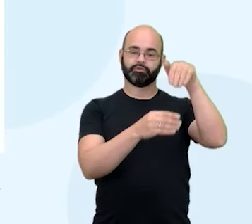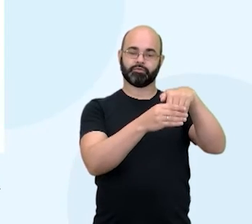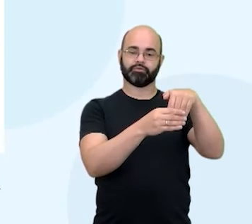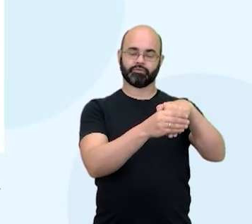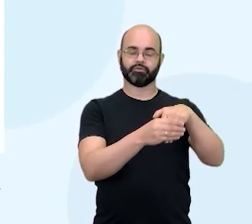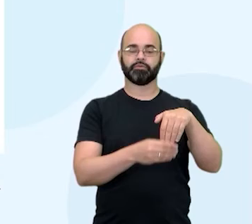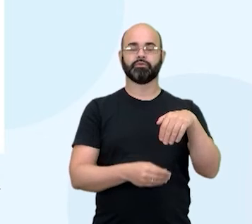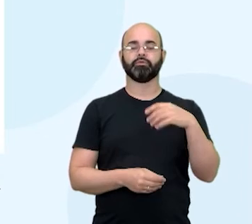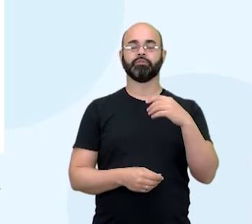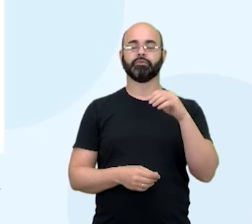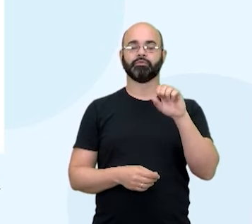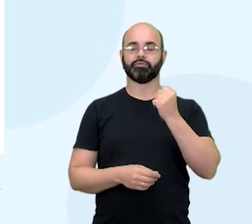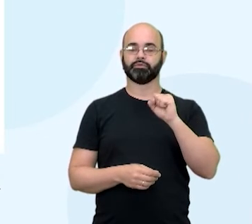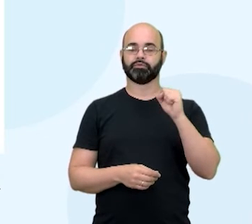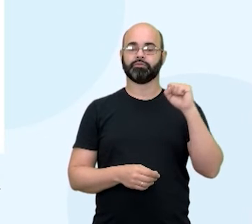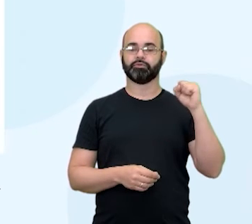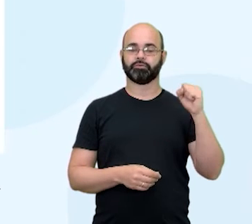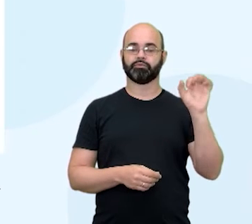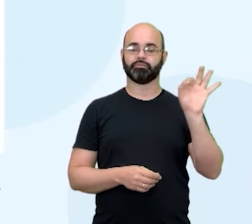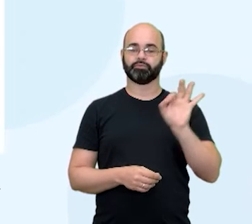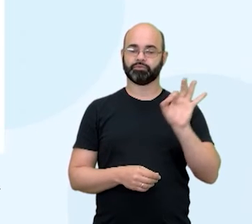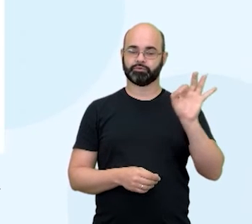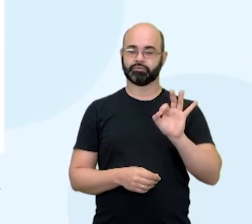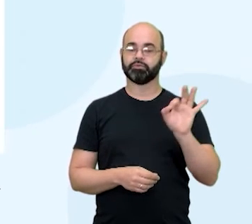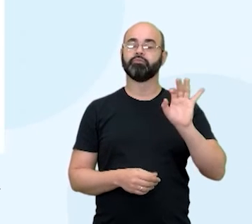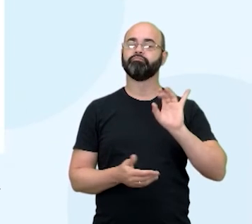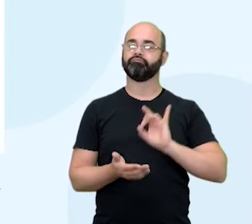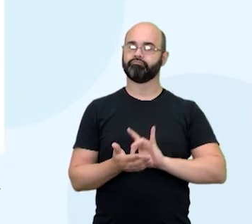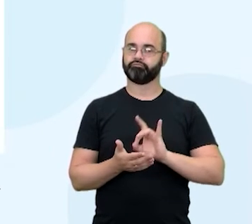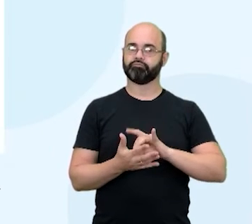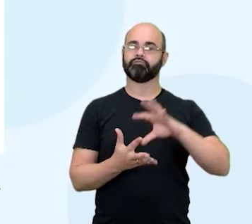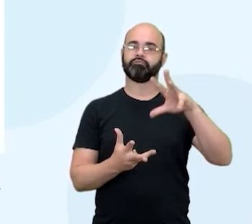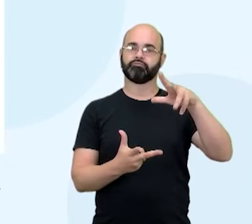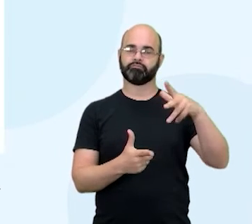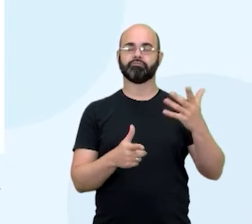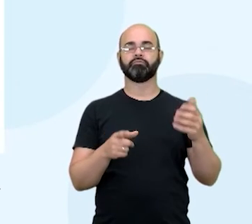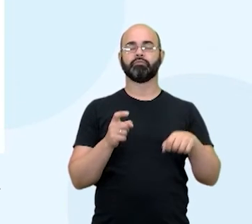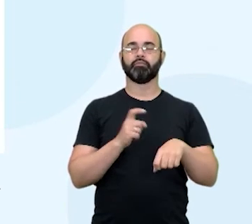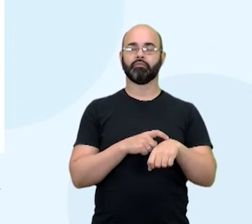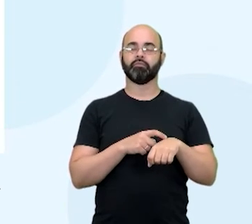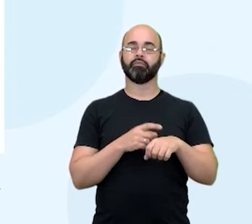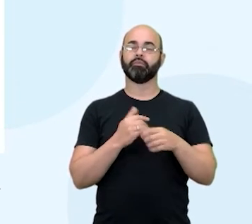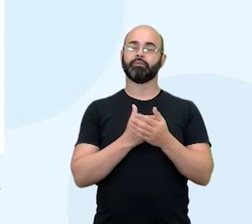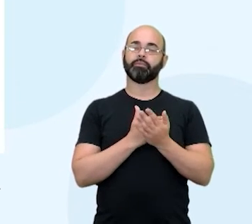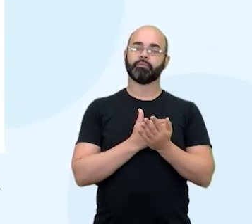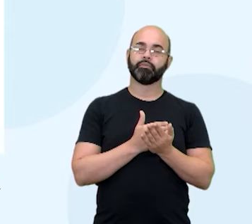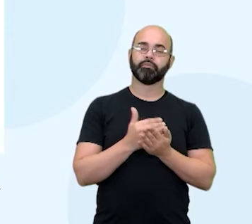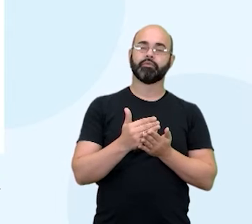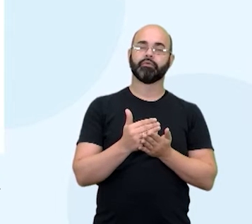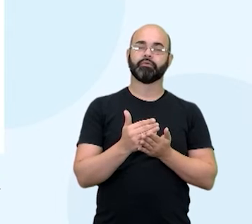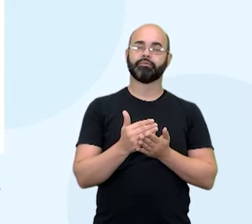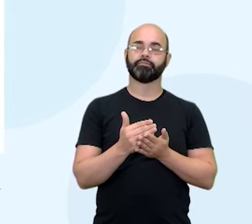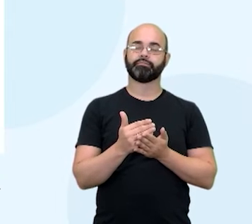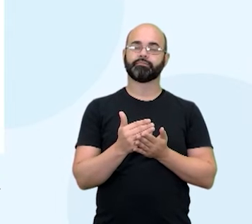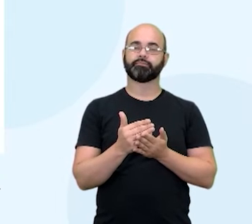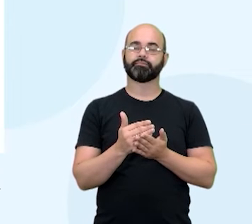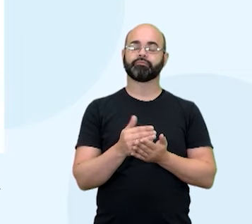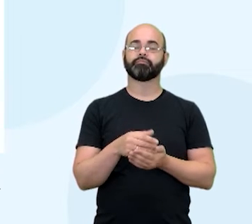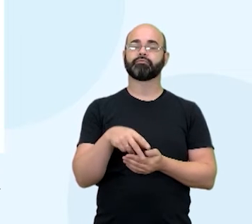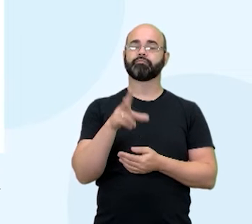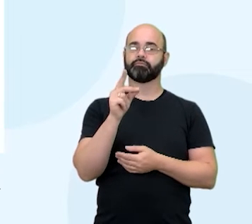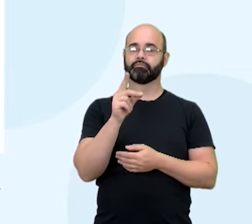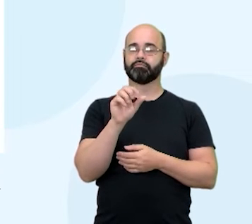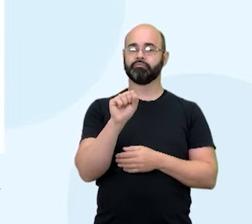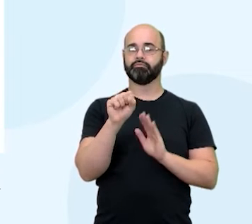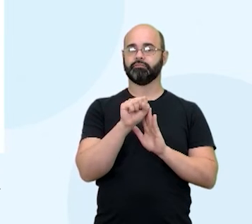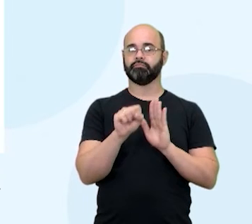votantes, né, reconheceram o antropoceno como uma época geológica iniciada na segunda metade do